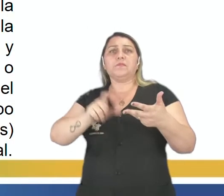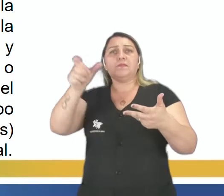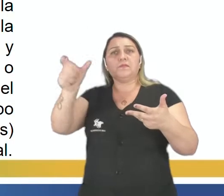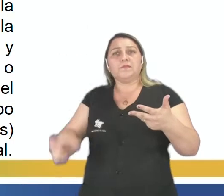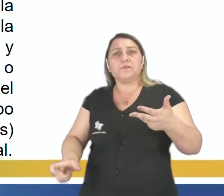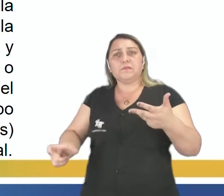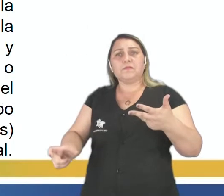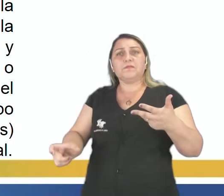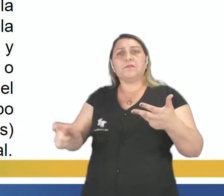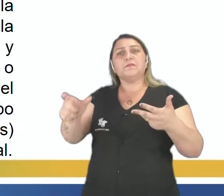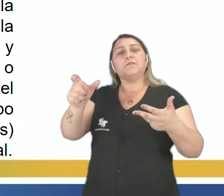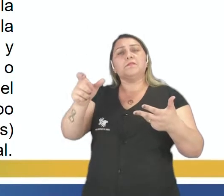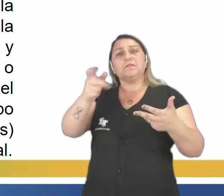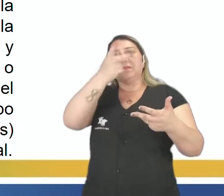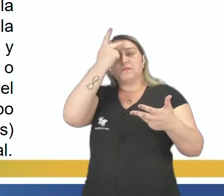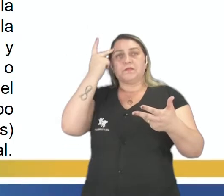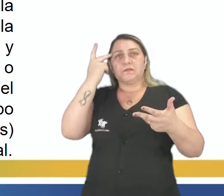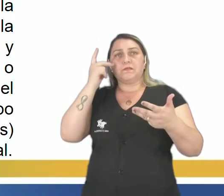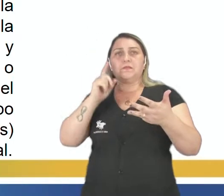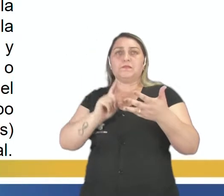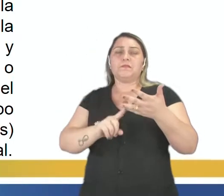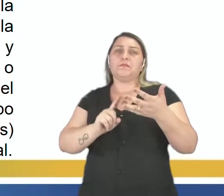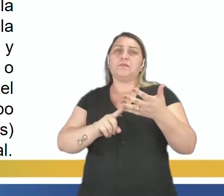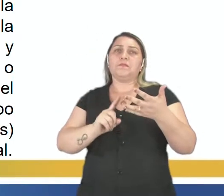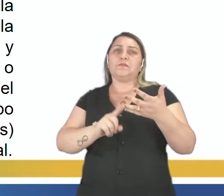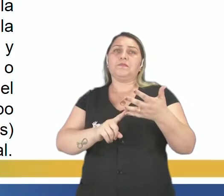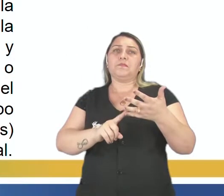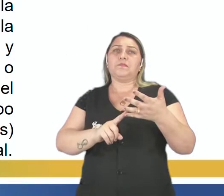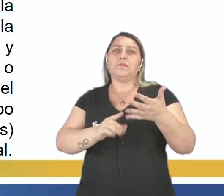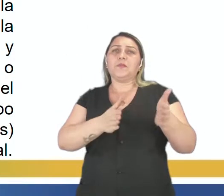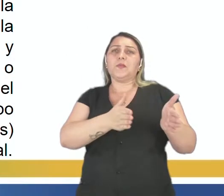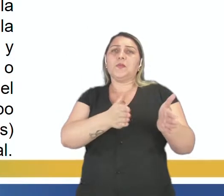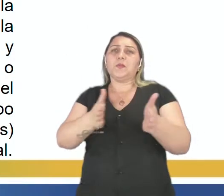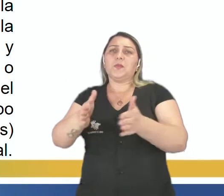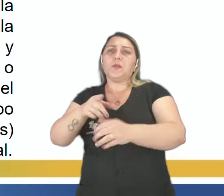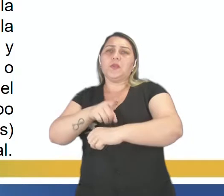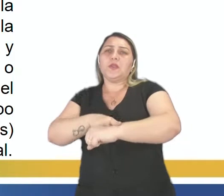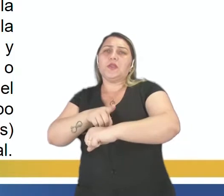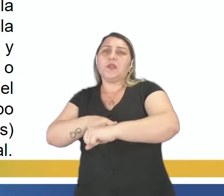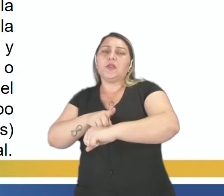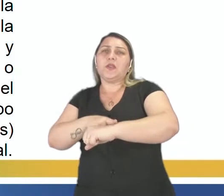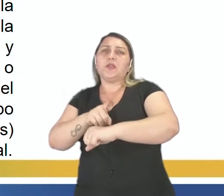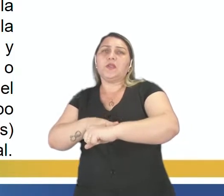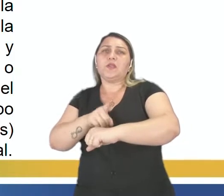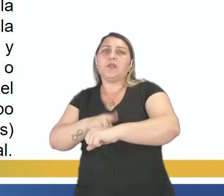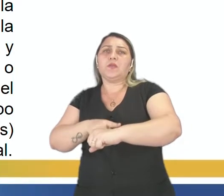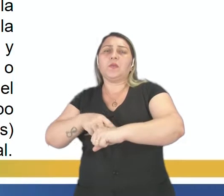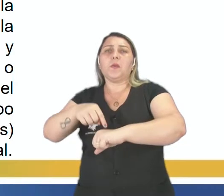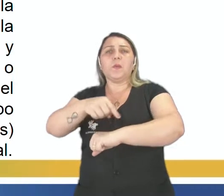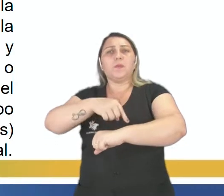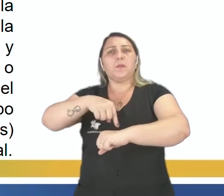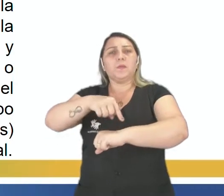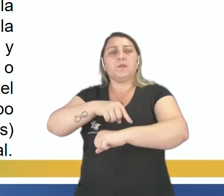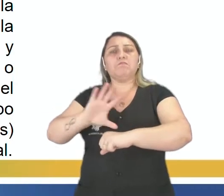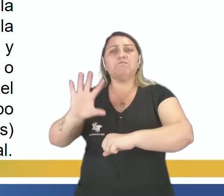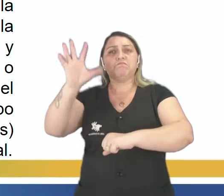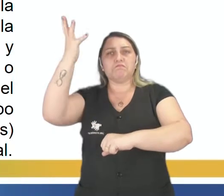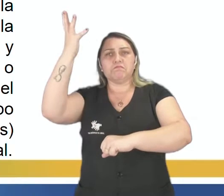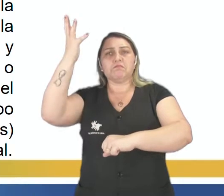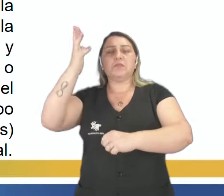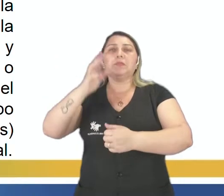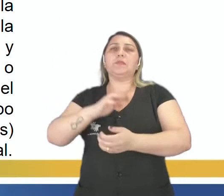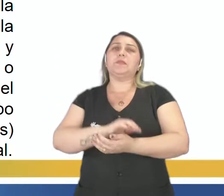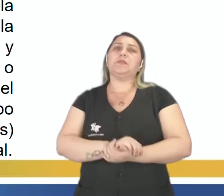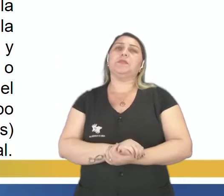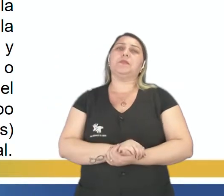personagens também, tá? E o tempo, tá? O tempo marca o momento em que acontece a